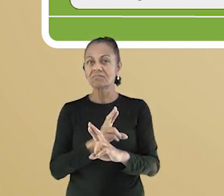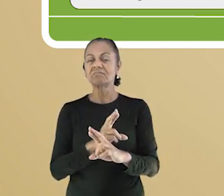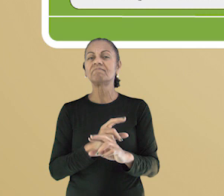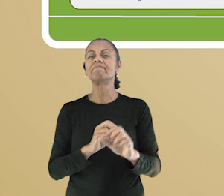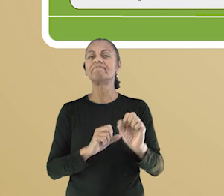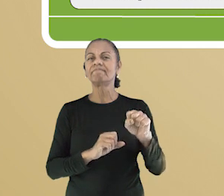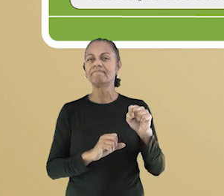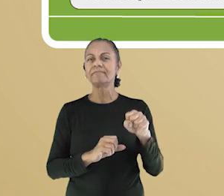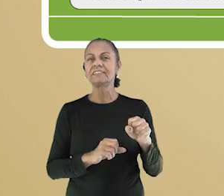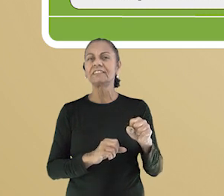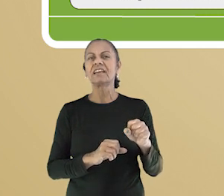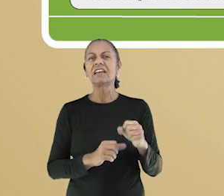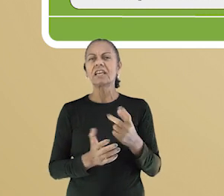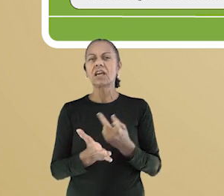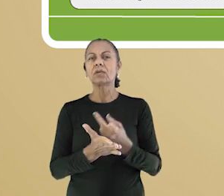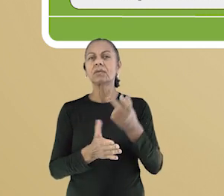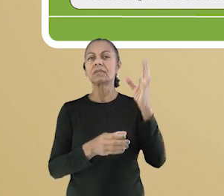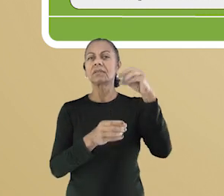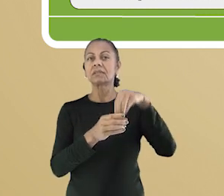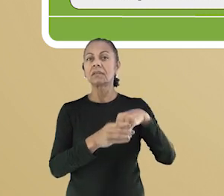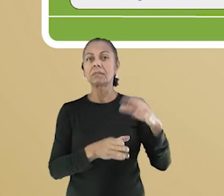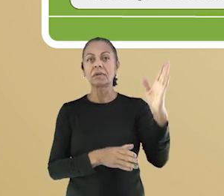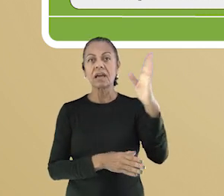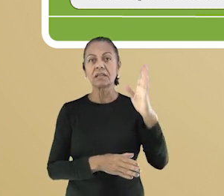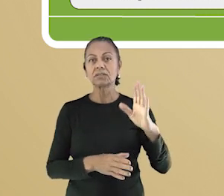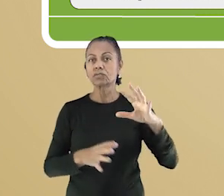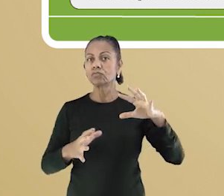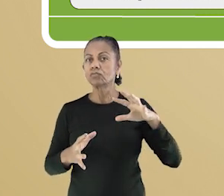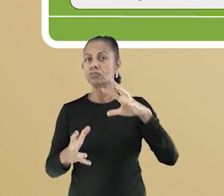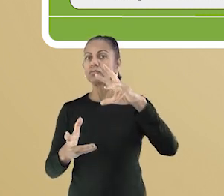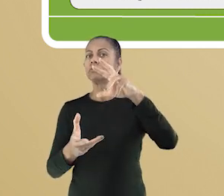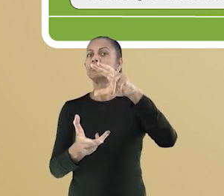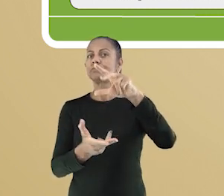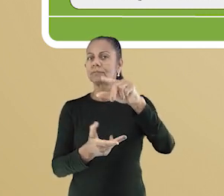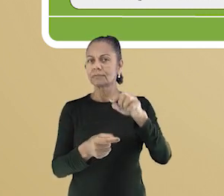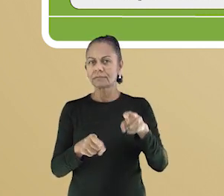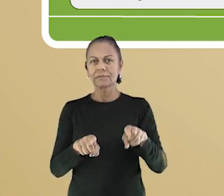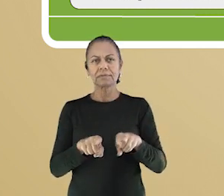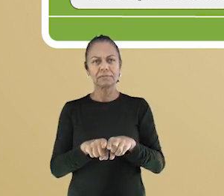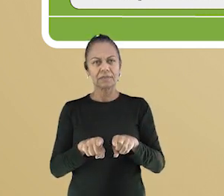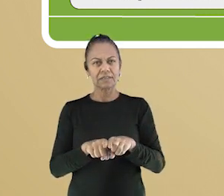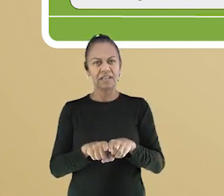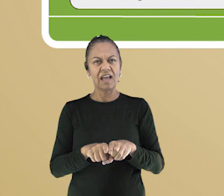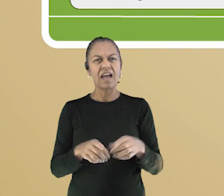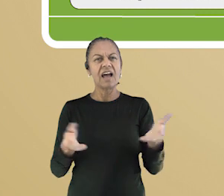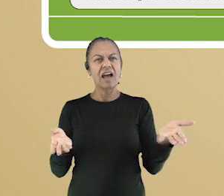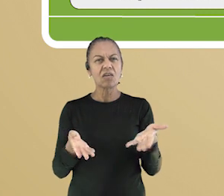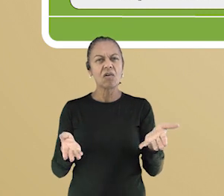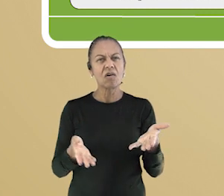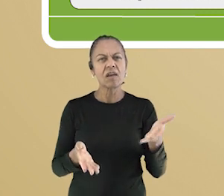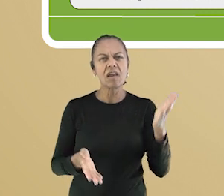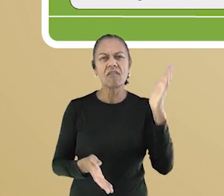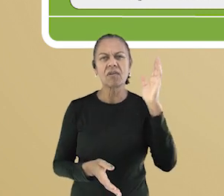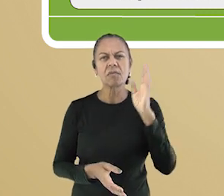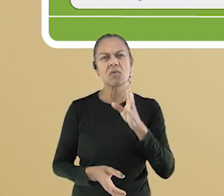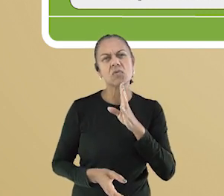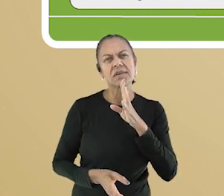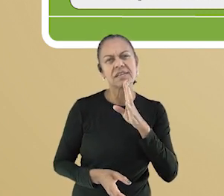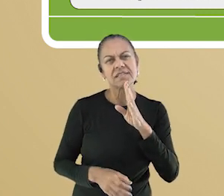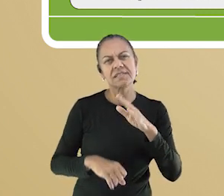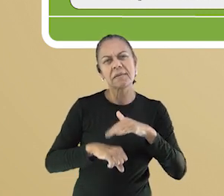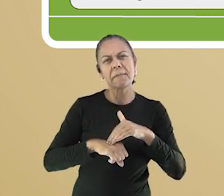no Brasil quanto em todo o mundo. Então, vamos conhecer um pouco mais sobre essa relação.